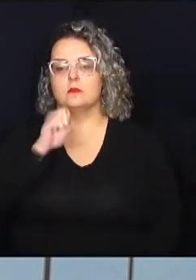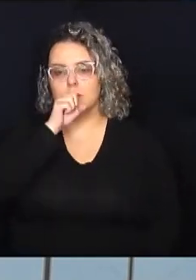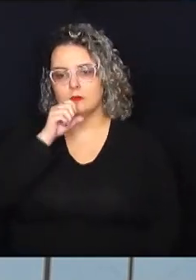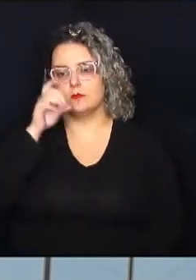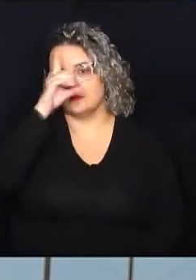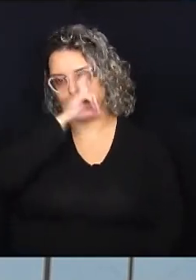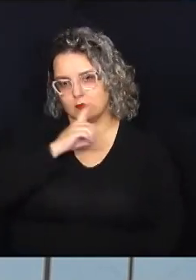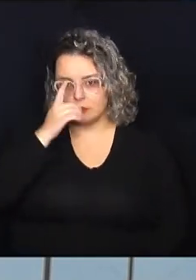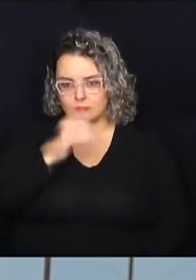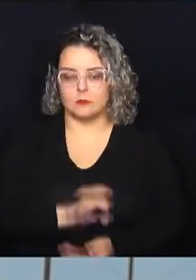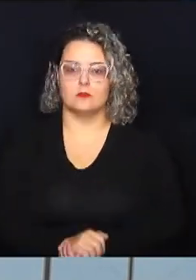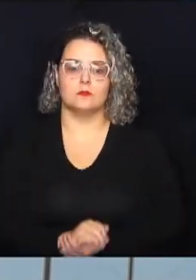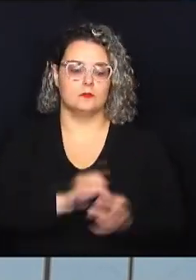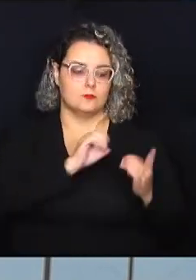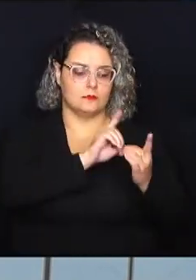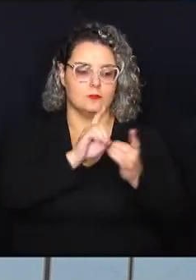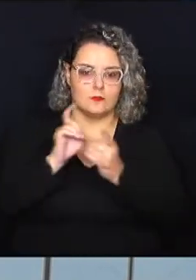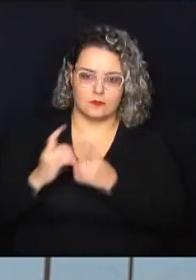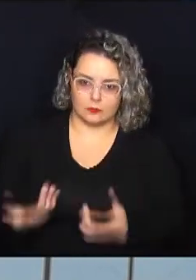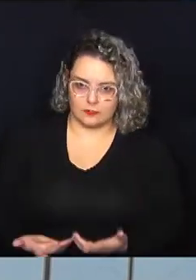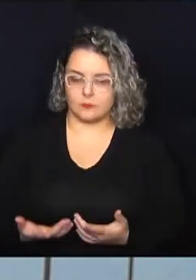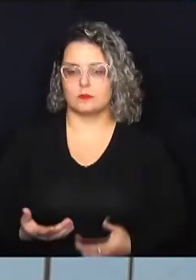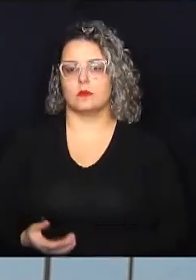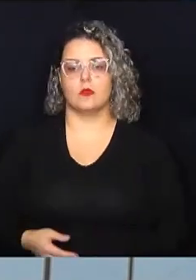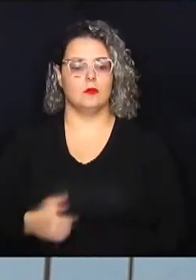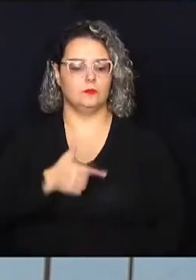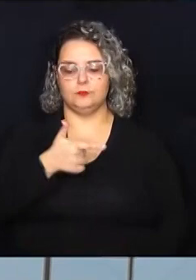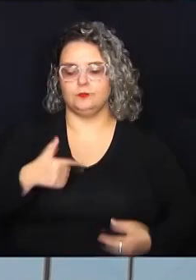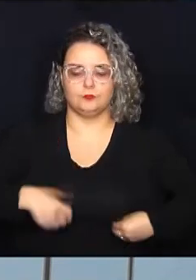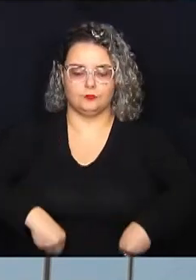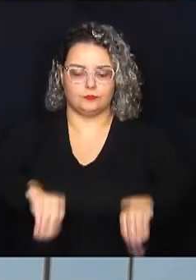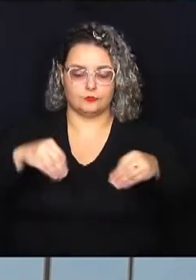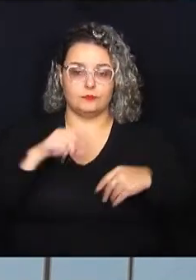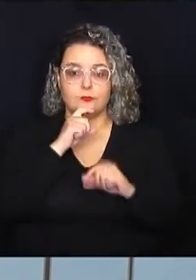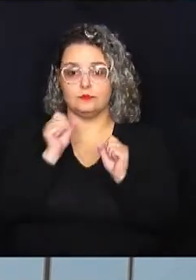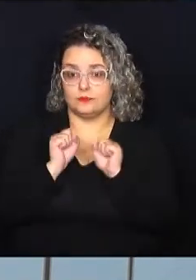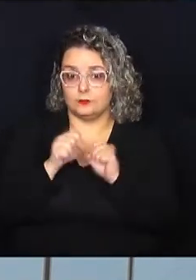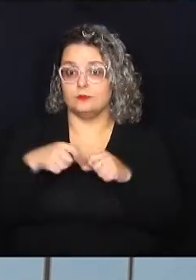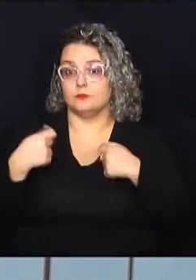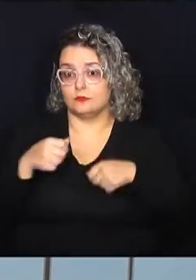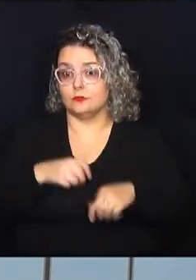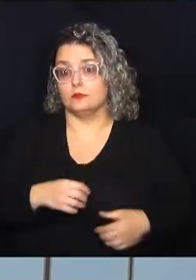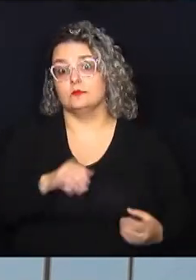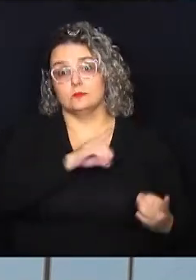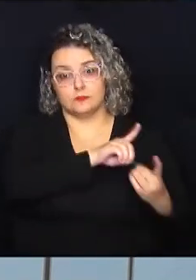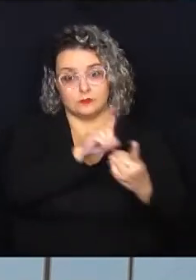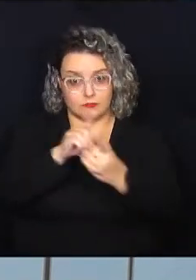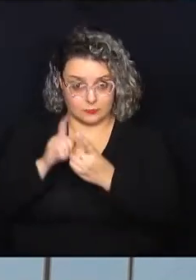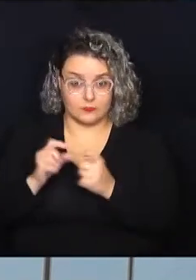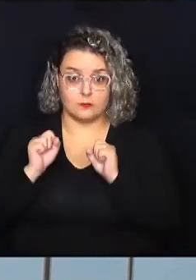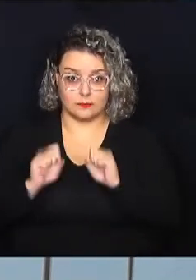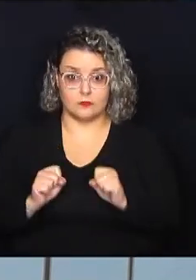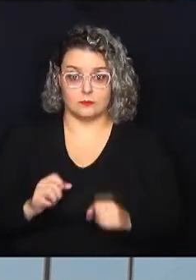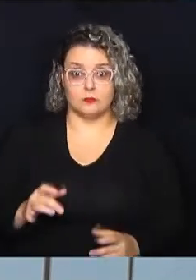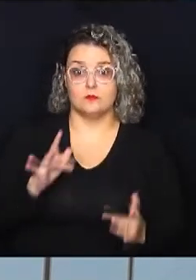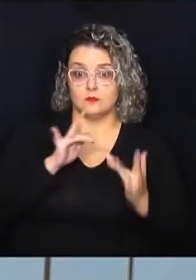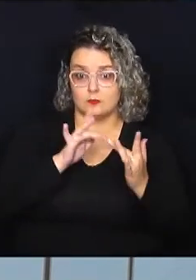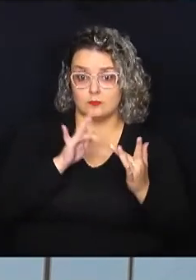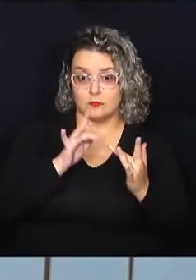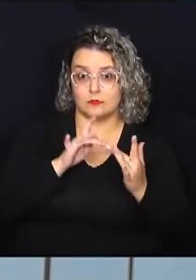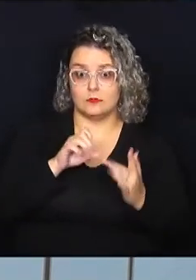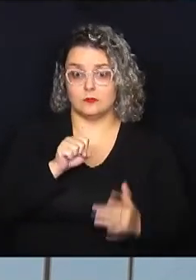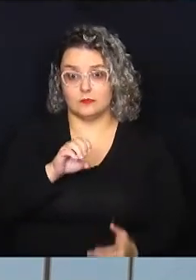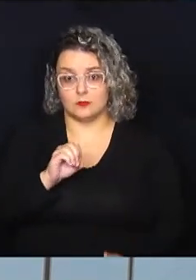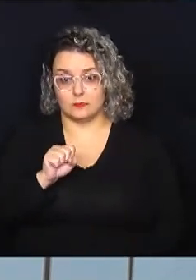vir alguma pessoa em situação de rua que tá sem cobertor e que você acredita que precisa dessa abordagem você pode entrar então em contato com